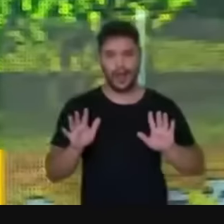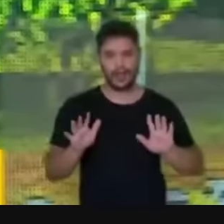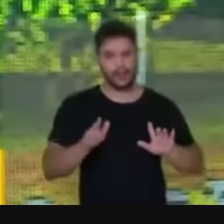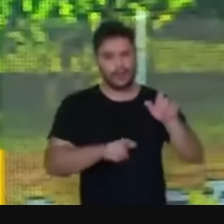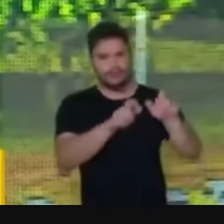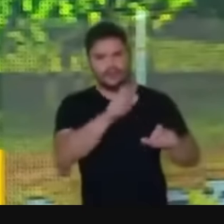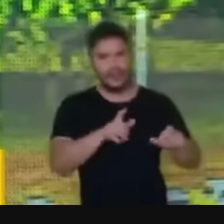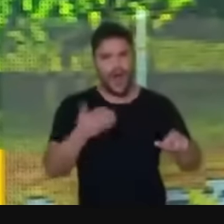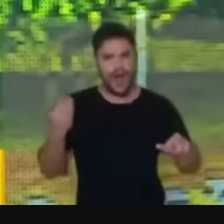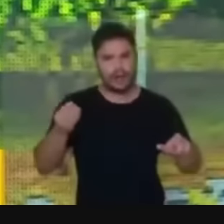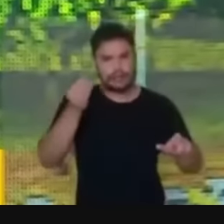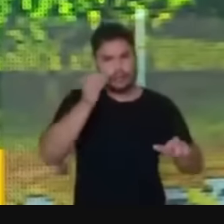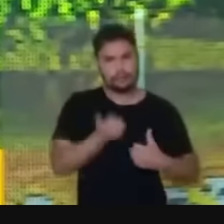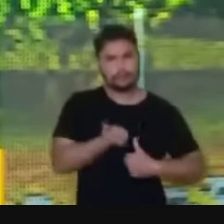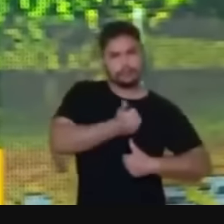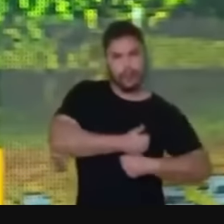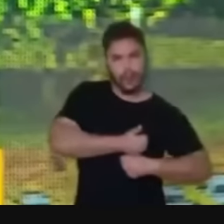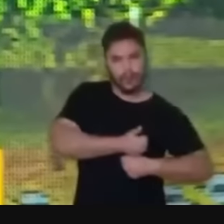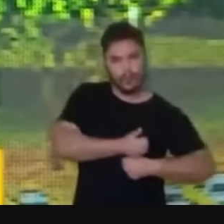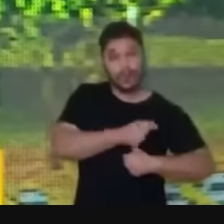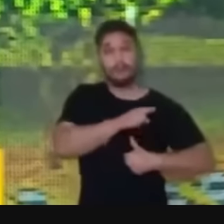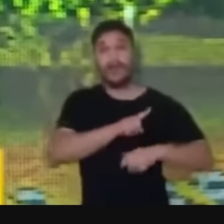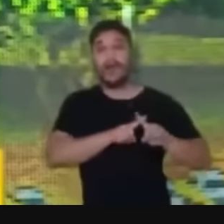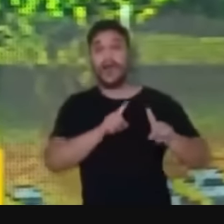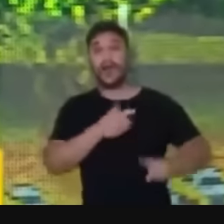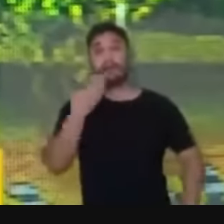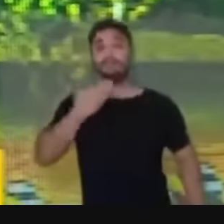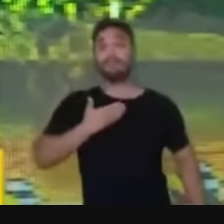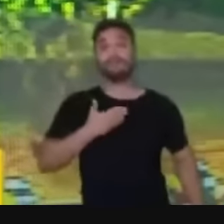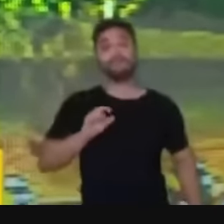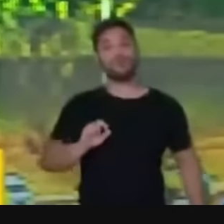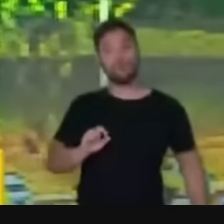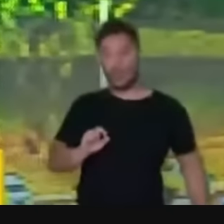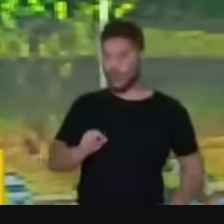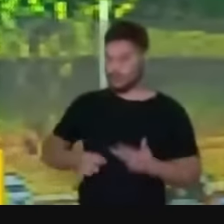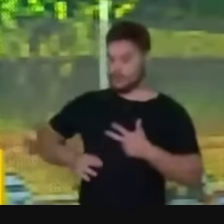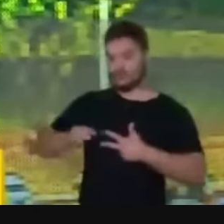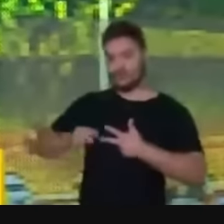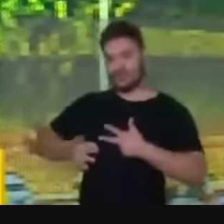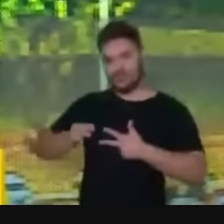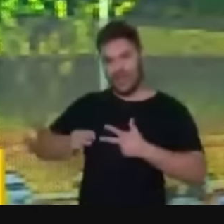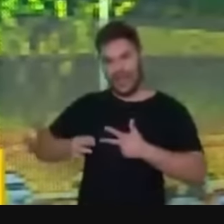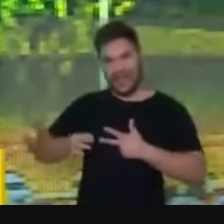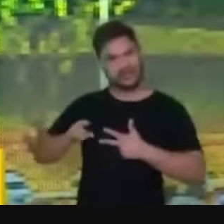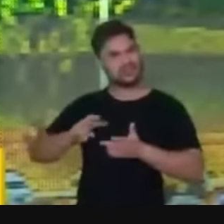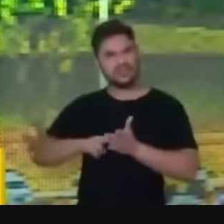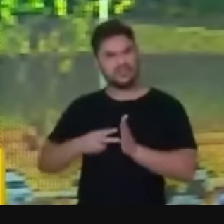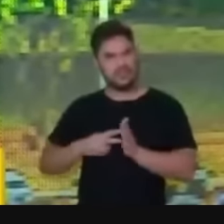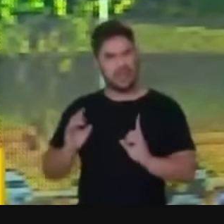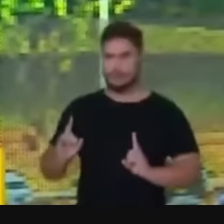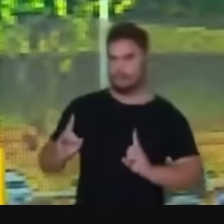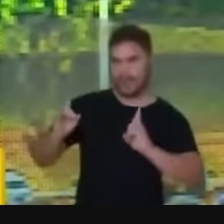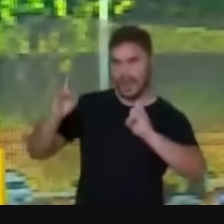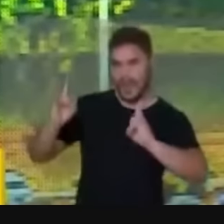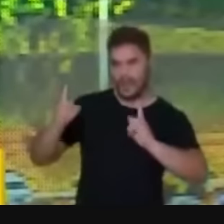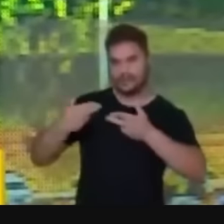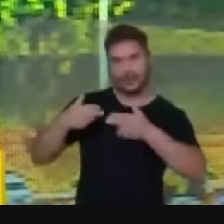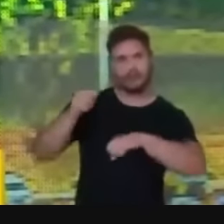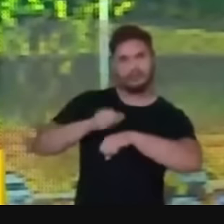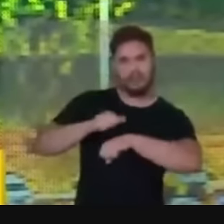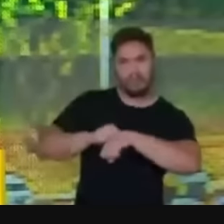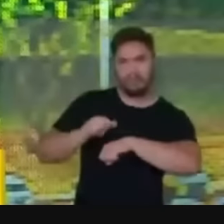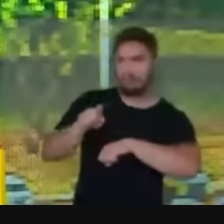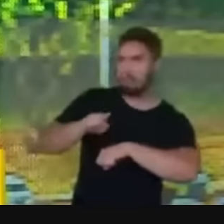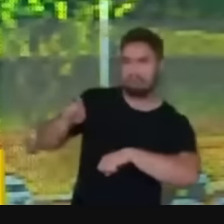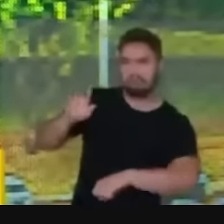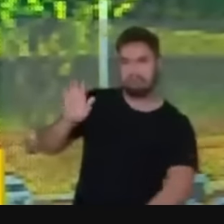golpistas que o Poder Judiciário é muito mais do que prédios, tijolos, mármore, construções.